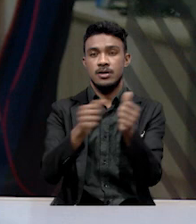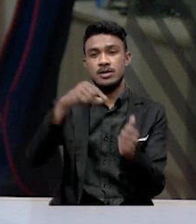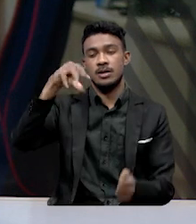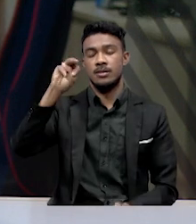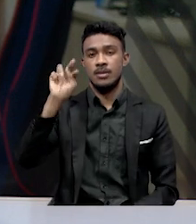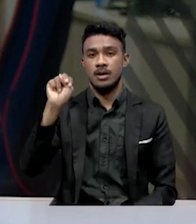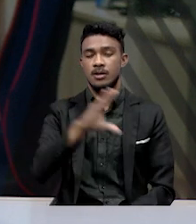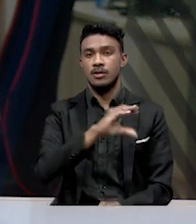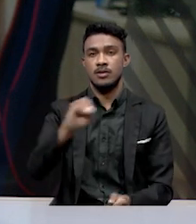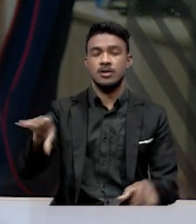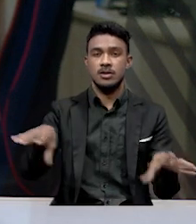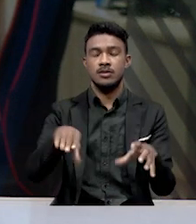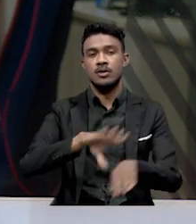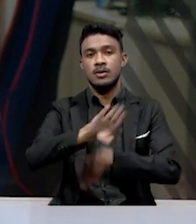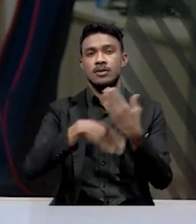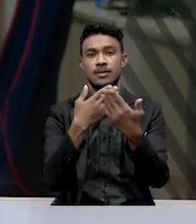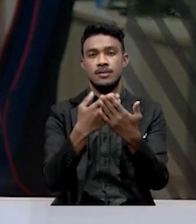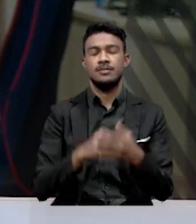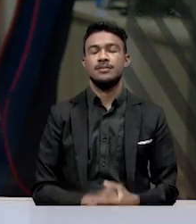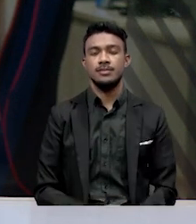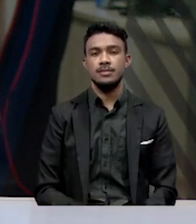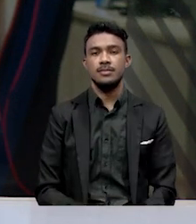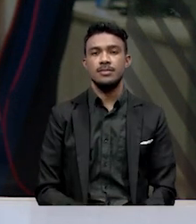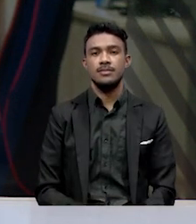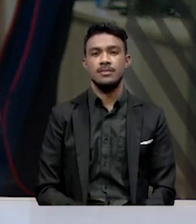ho instituição hoto.